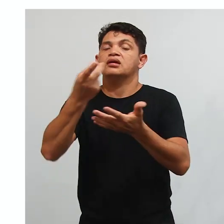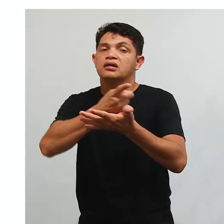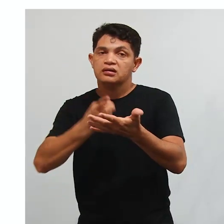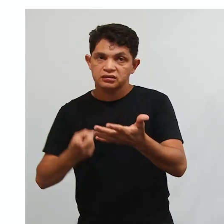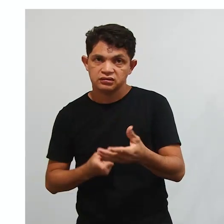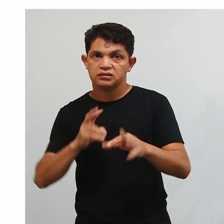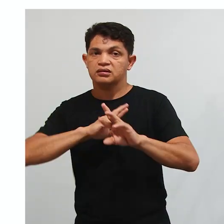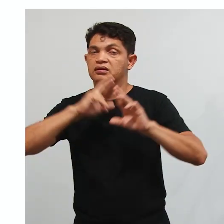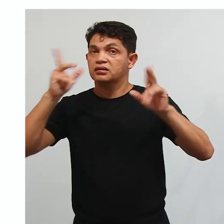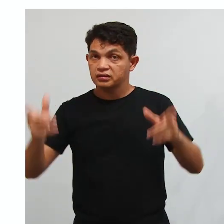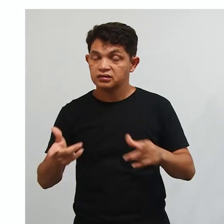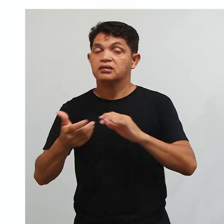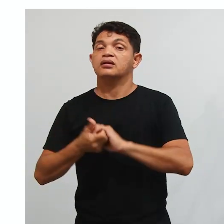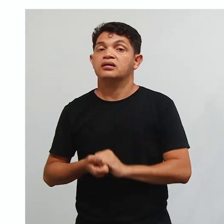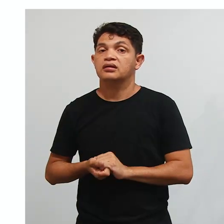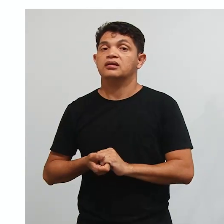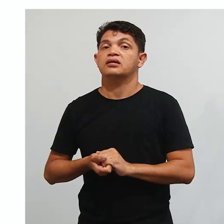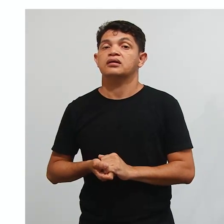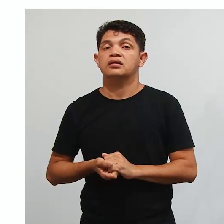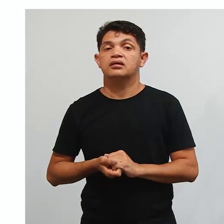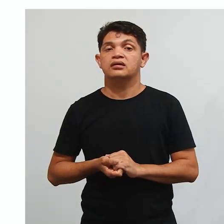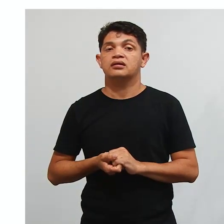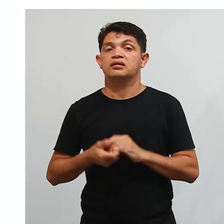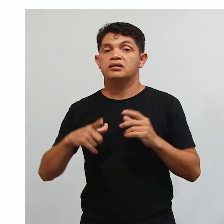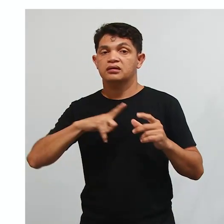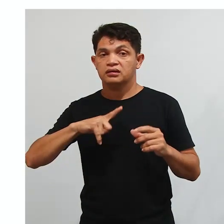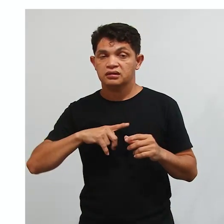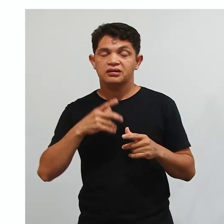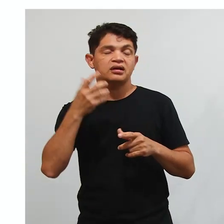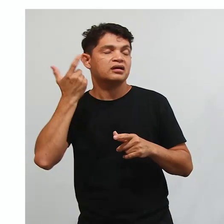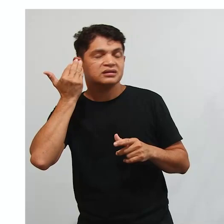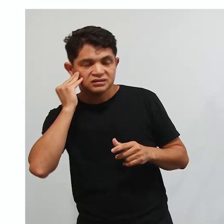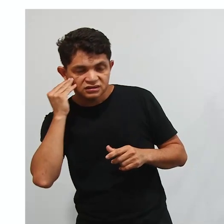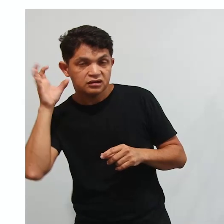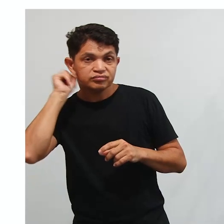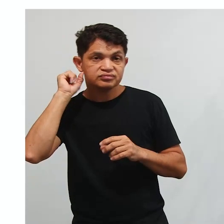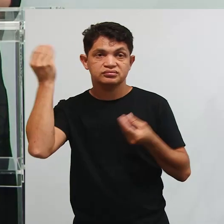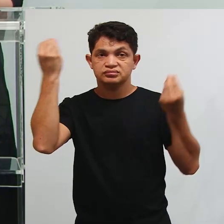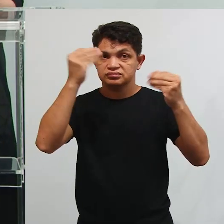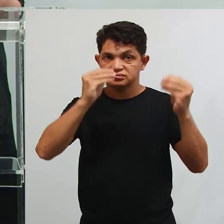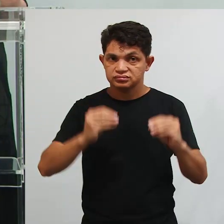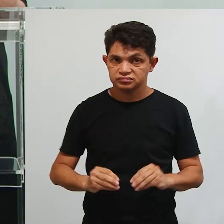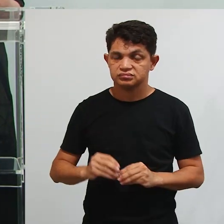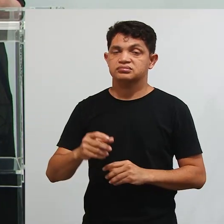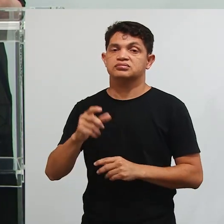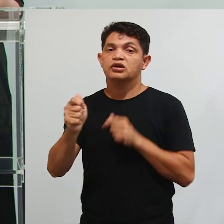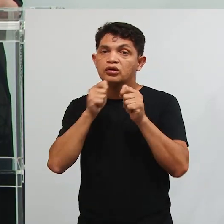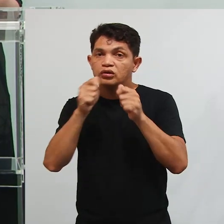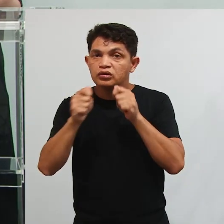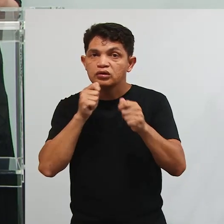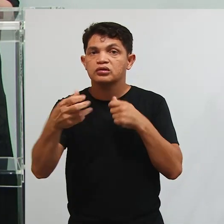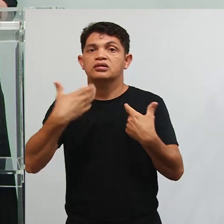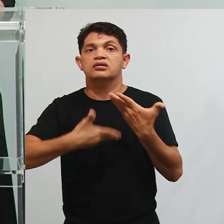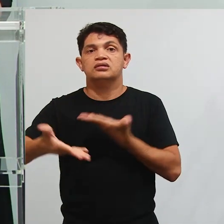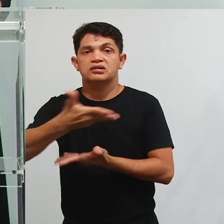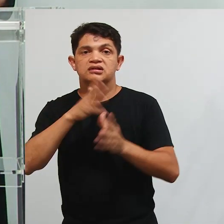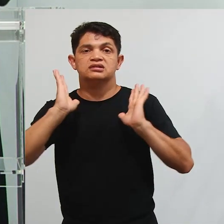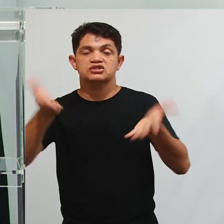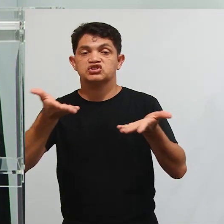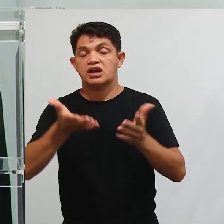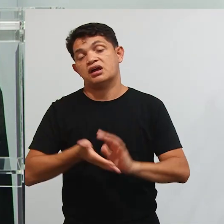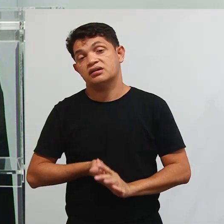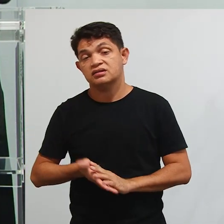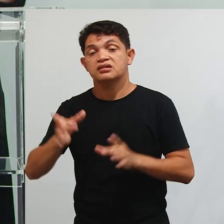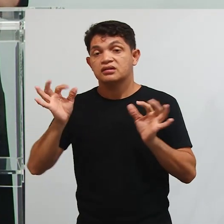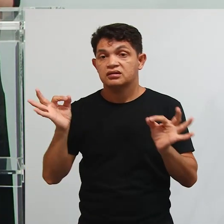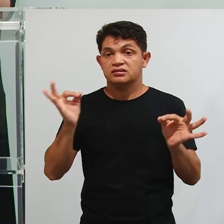bibliográfico bibliográfico são livros ou então todos aqueles artigos revistas né Eh teses dissertações